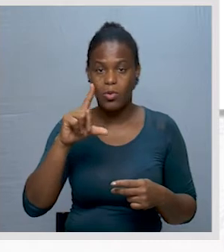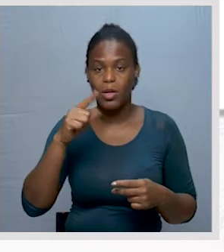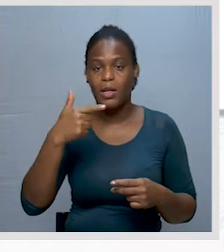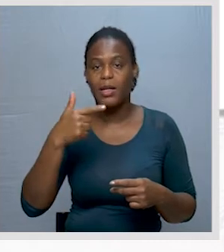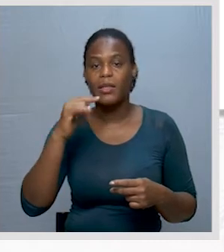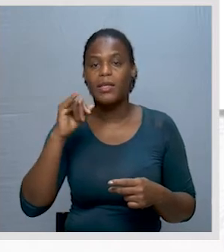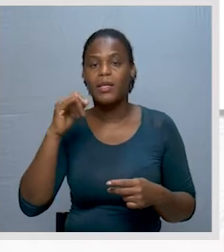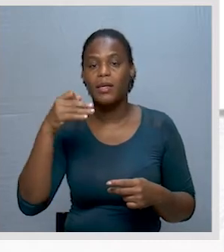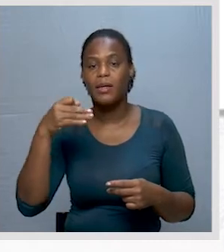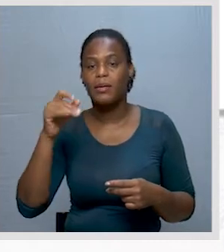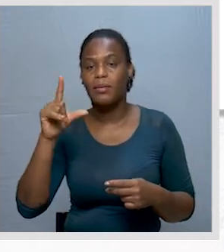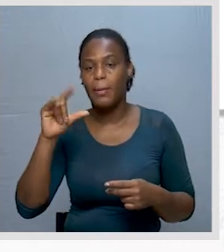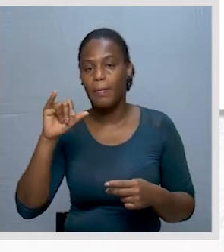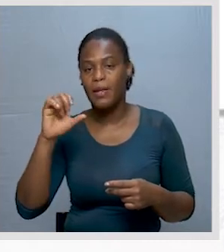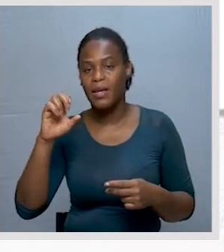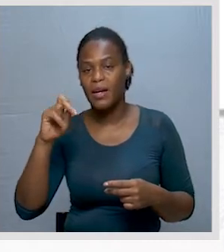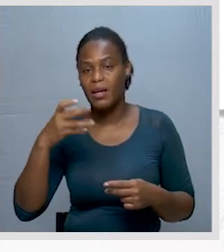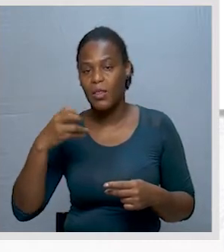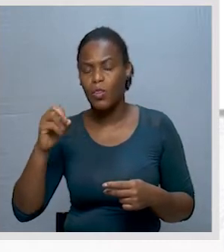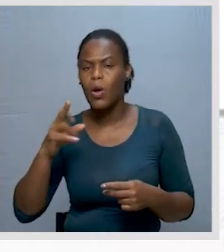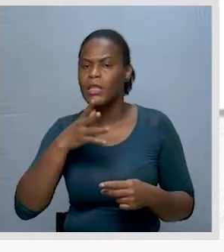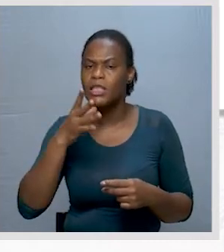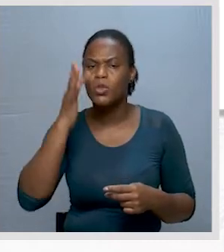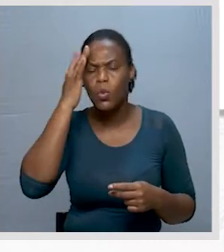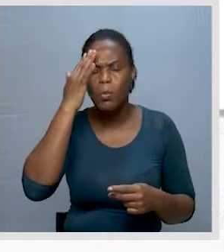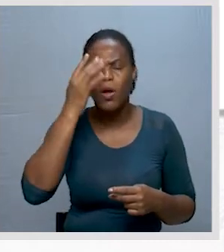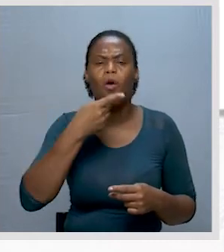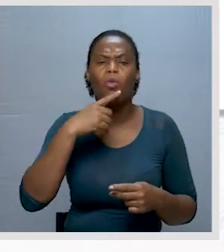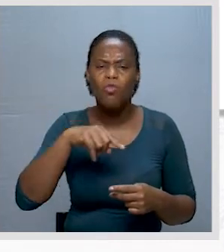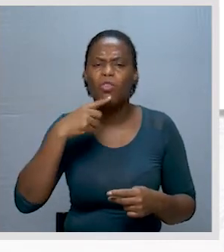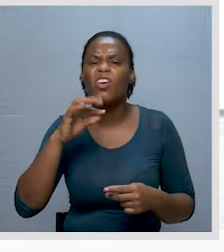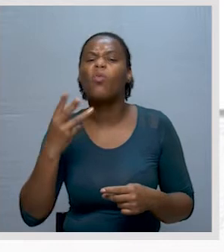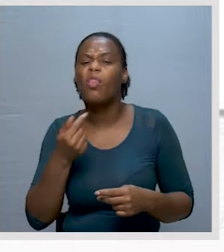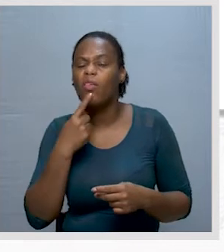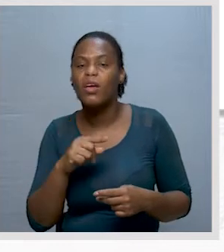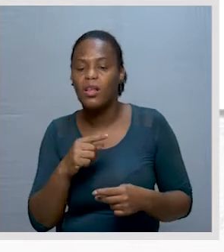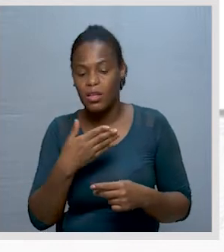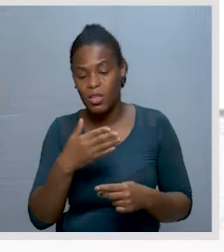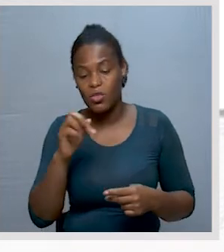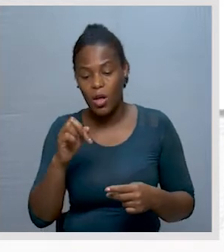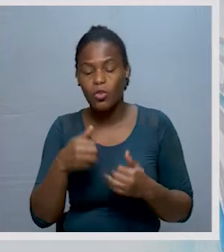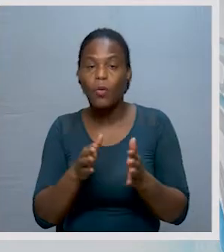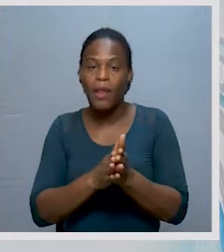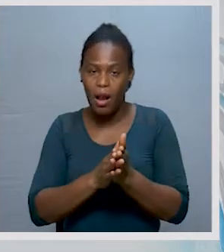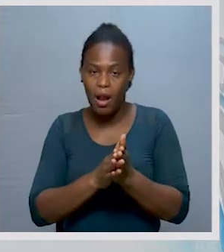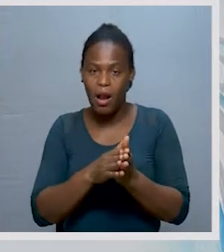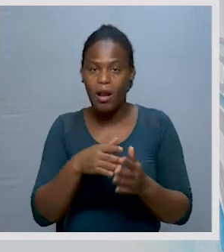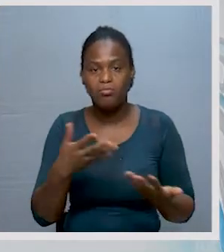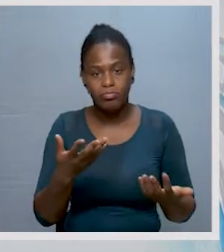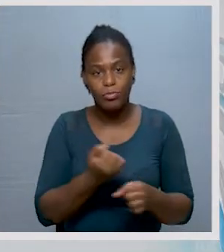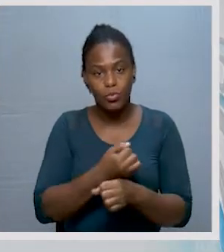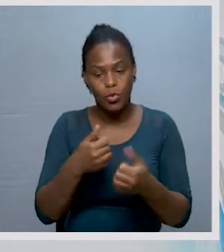que o multiplicando se vai repetir. E o 18 é o produto total. total,